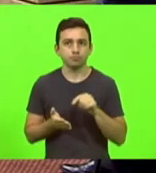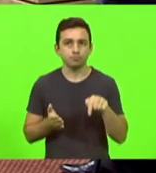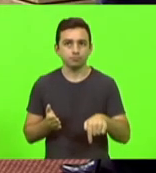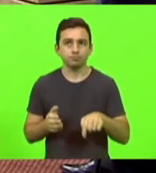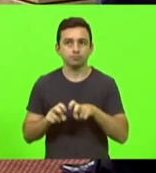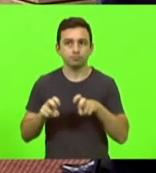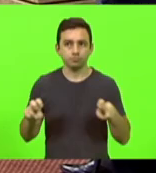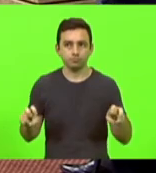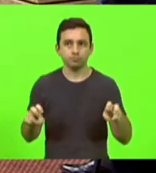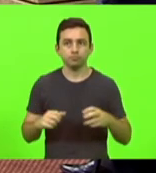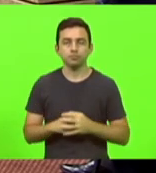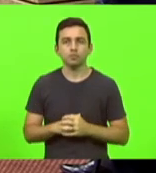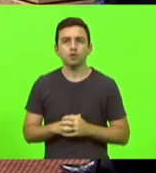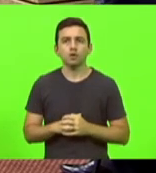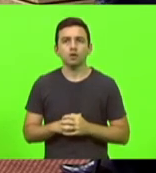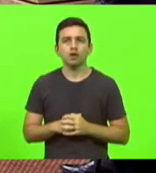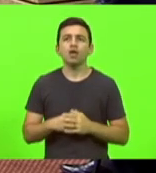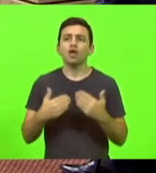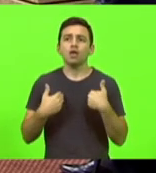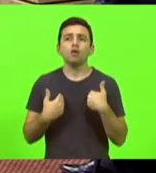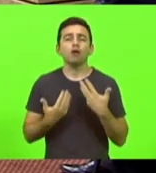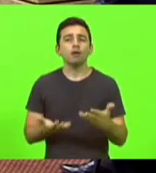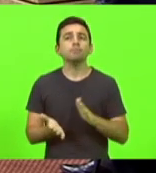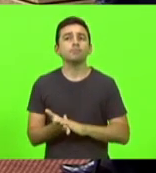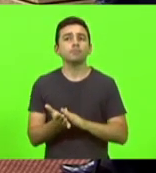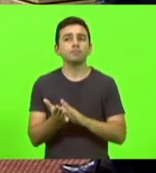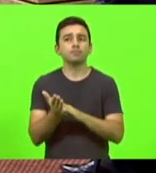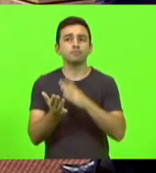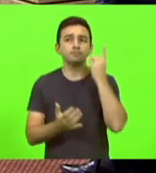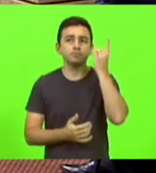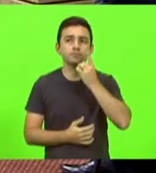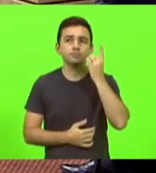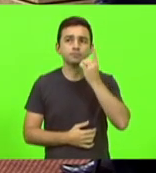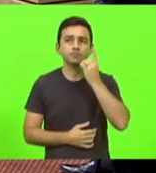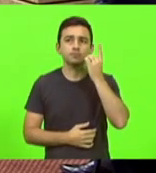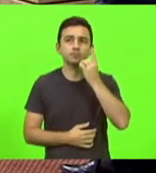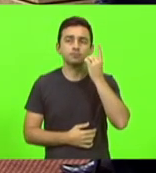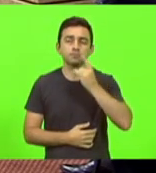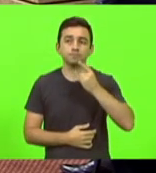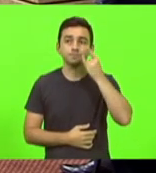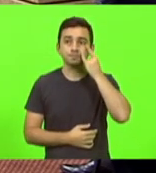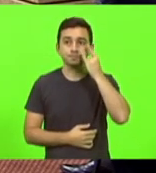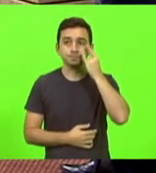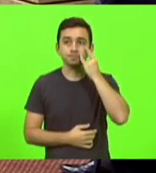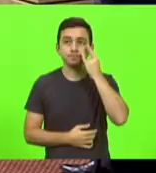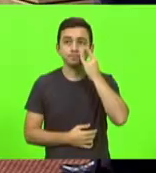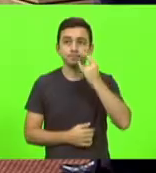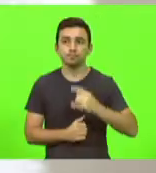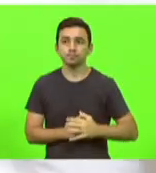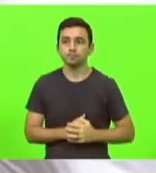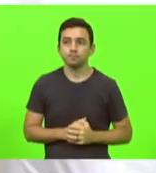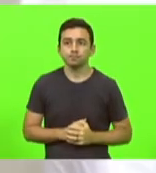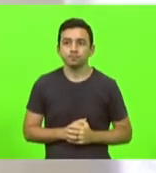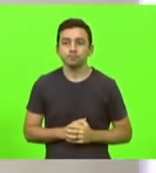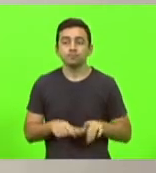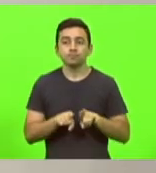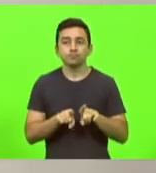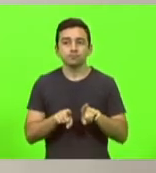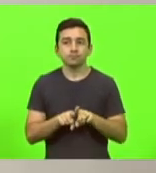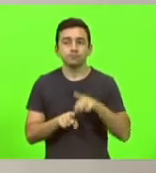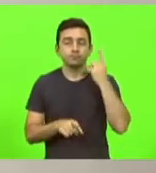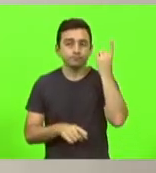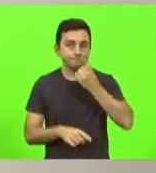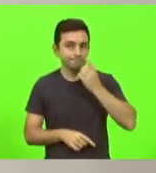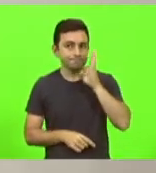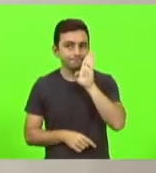Antes de dar prosseguimento, quero parabenizar o deputado Mauro de Nadal e o deputado Berlanda.